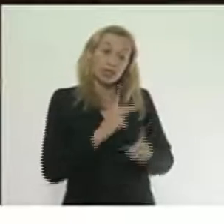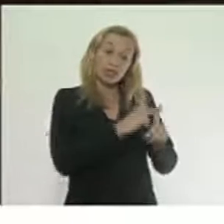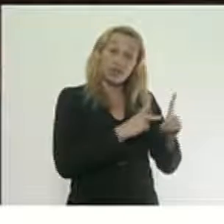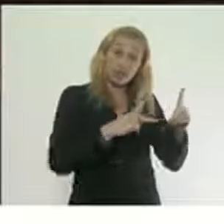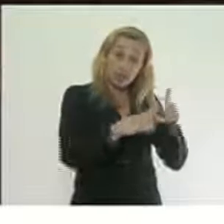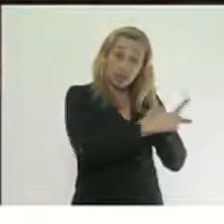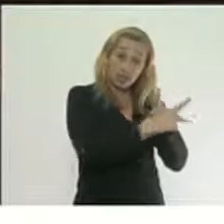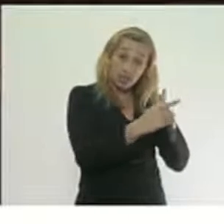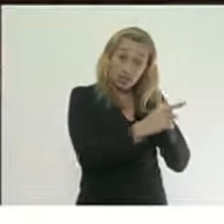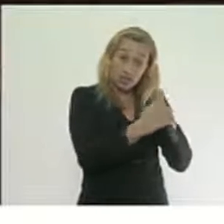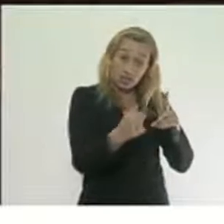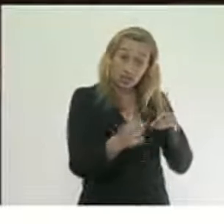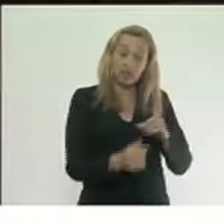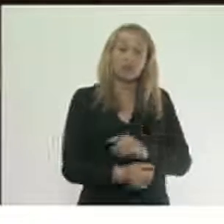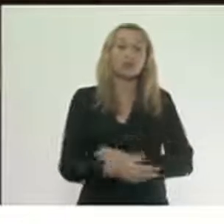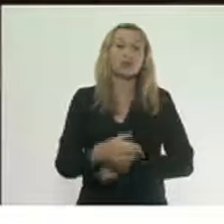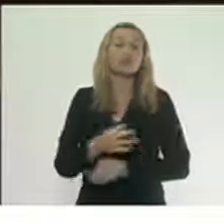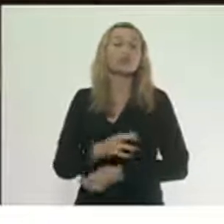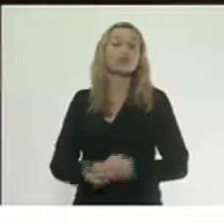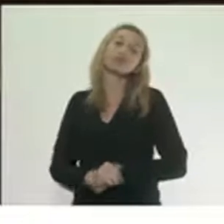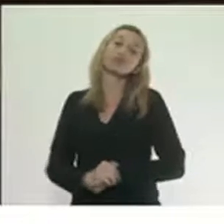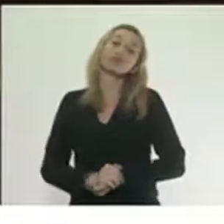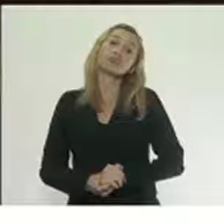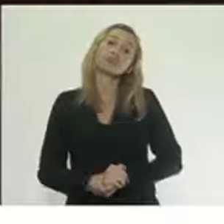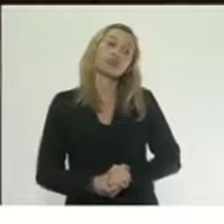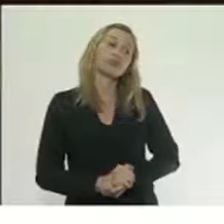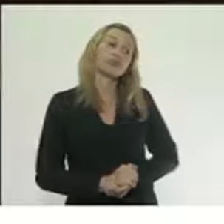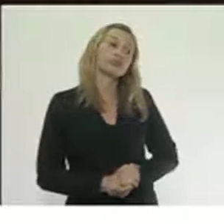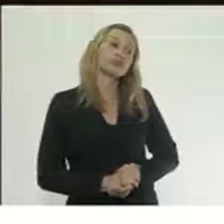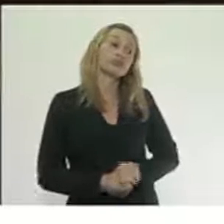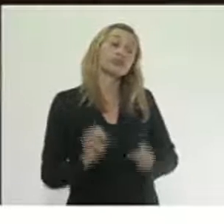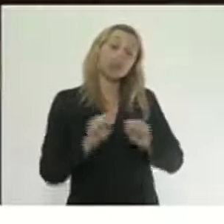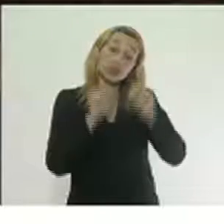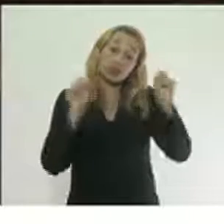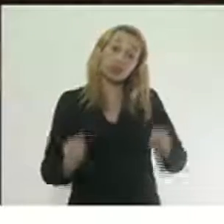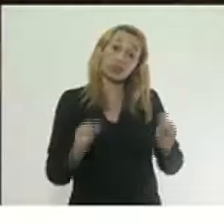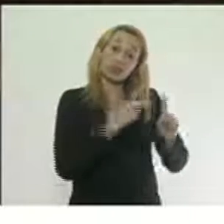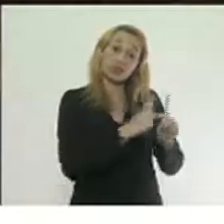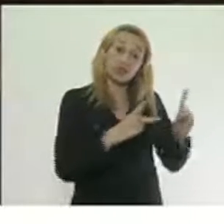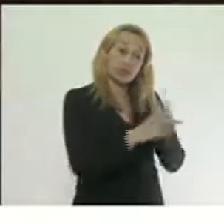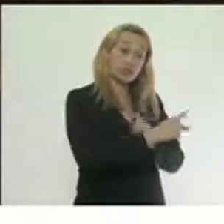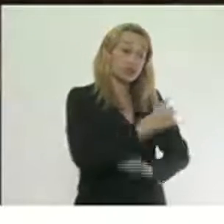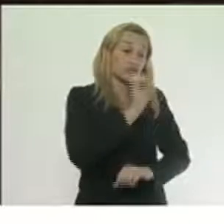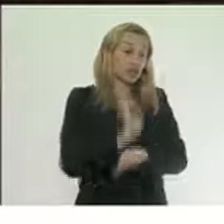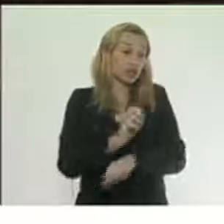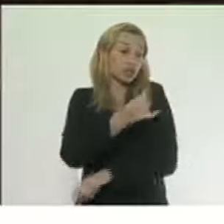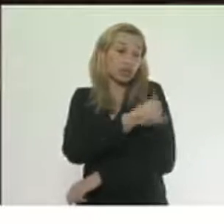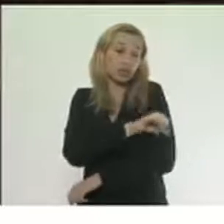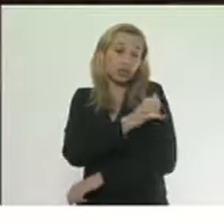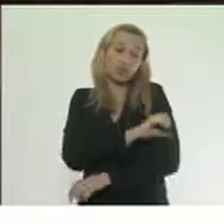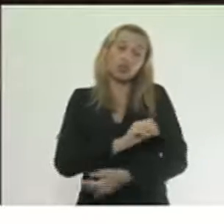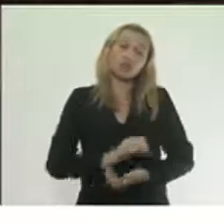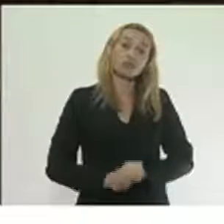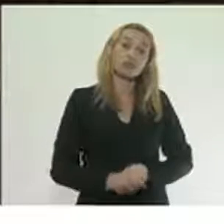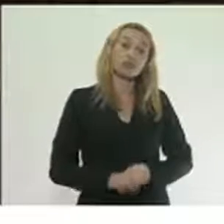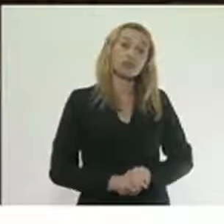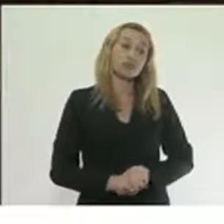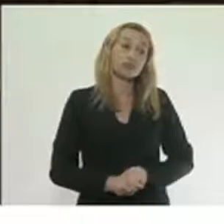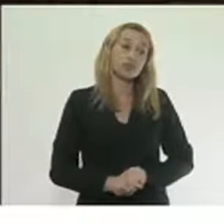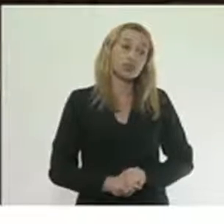Previdência, o Rio Previdência, Sistema de Previdência do Estado do Rio de Janeiro, não tem merecido